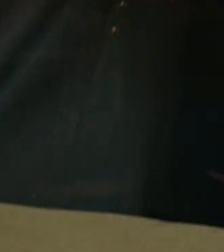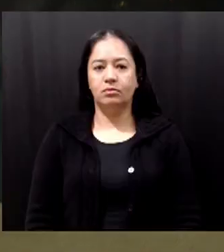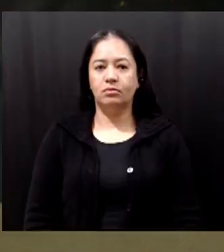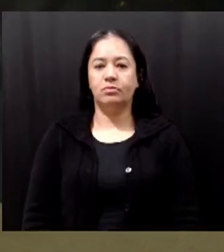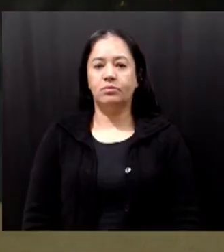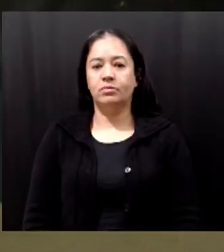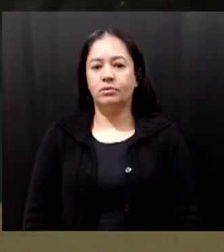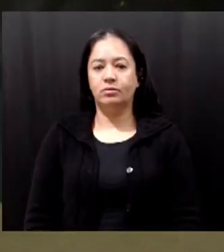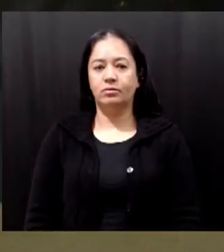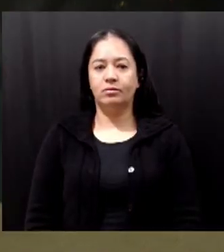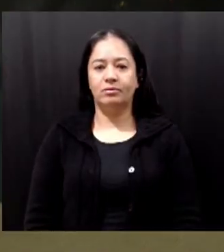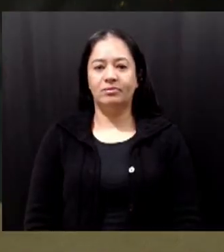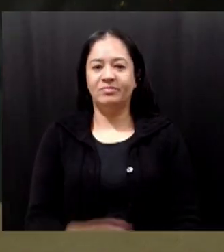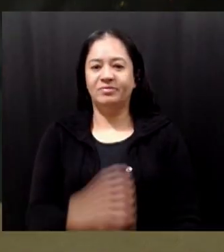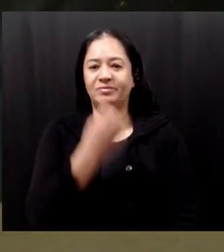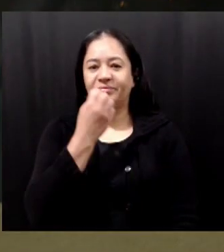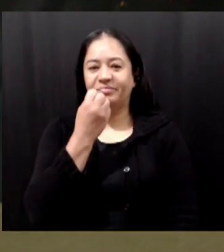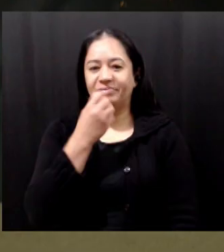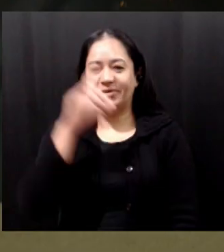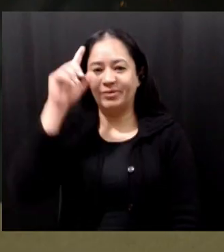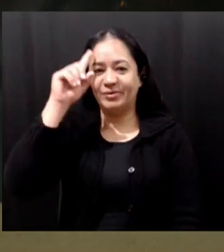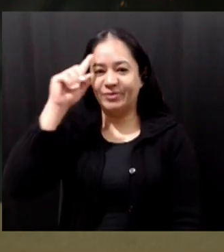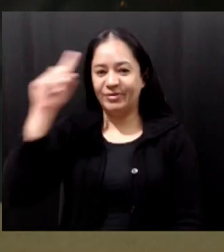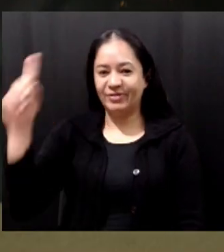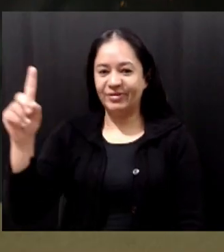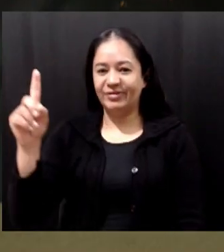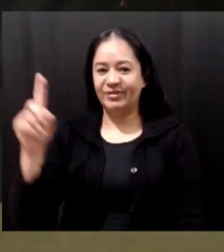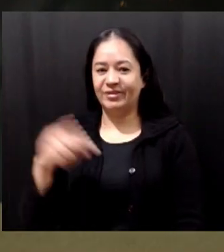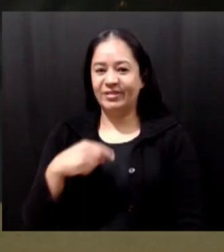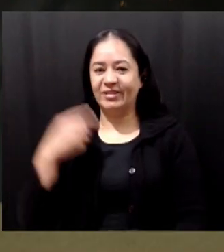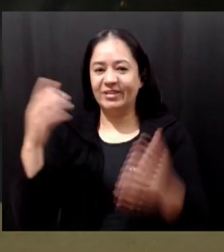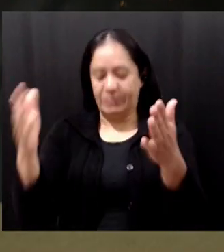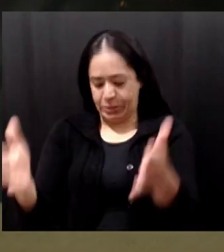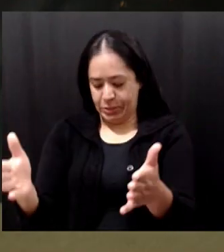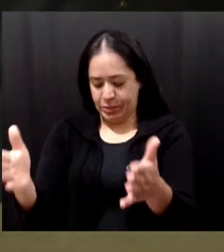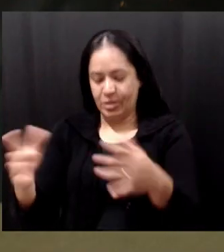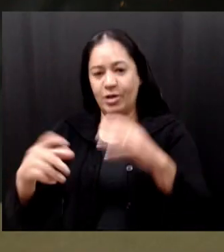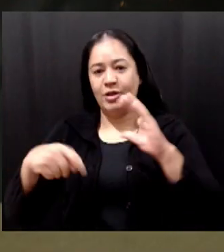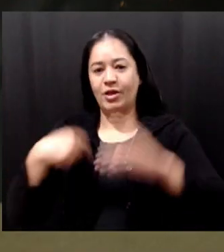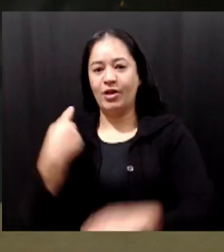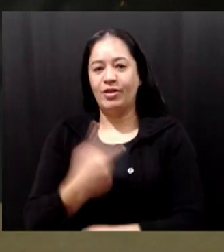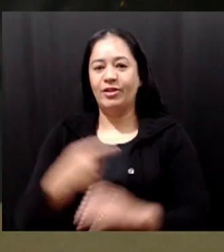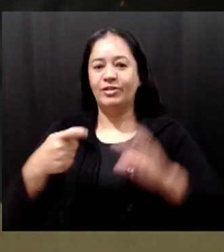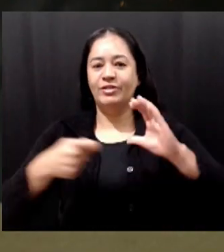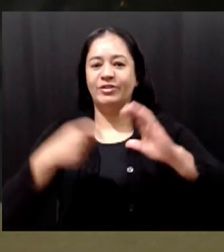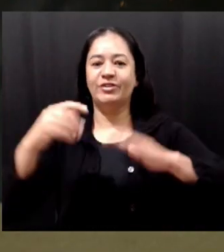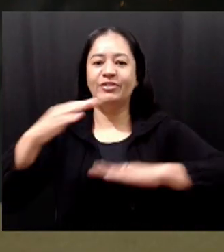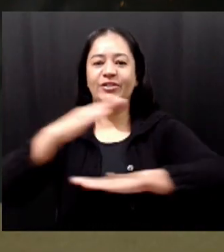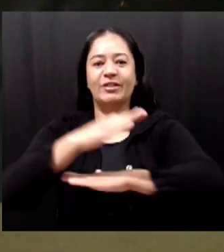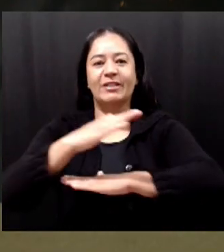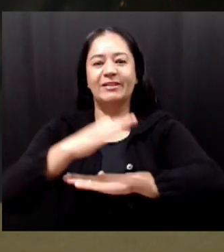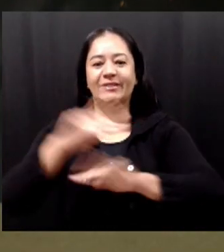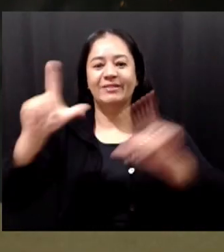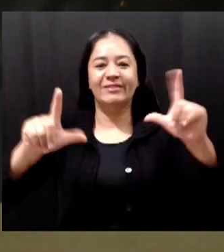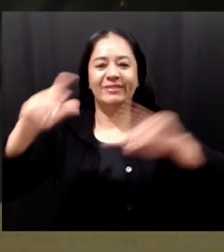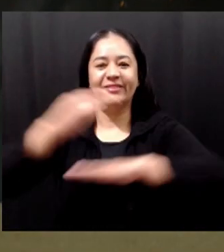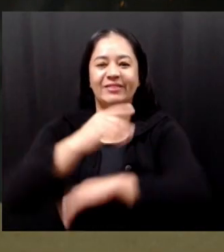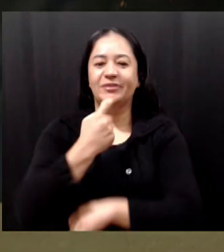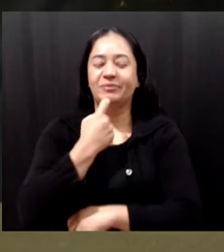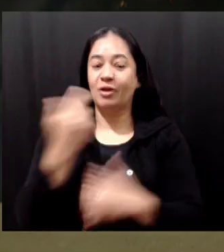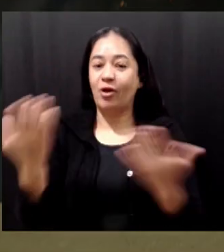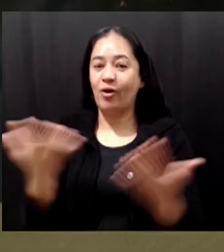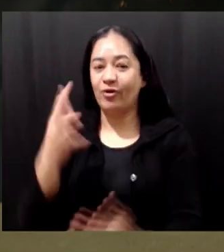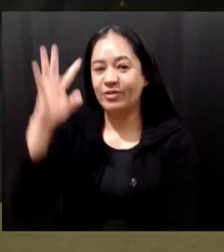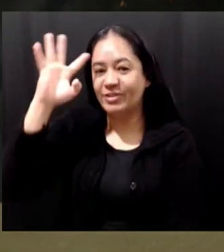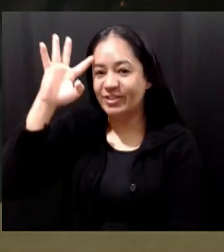Olá, bom dia! Chegamos com o nosso Estúdio Câmara, aqui pela TV Câmara Campinas. Hoje é quarta-feira, dia